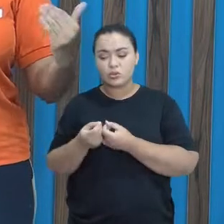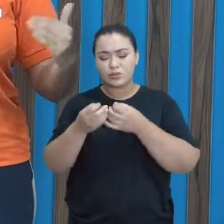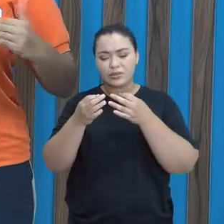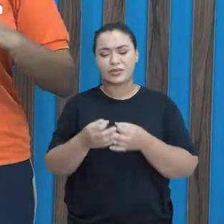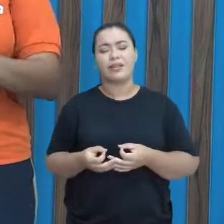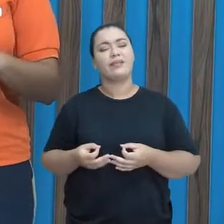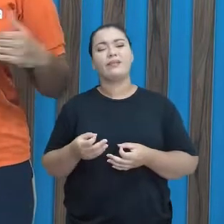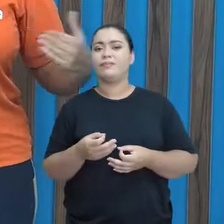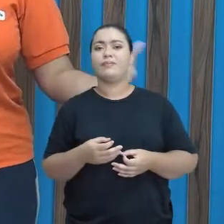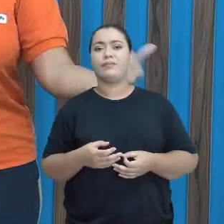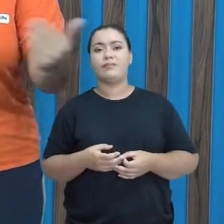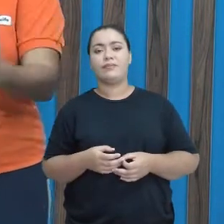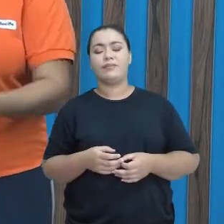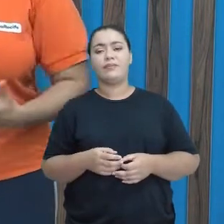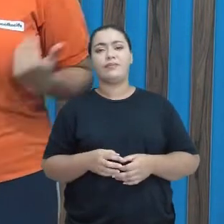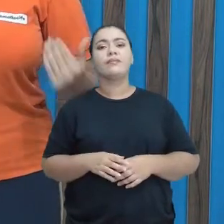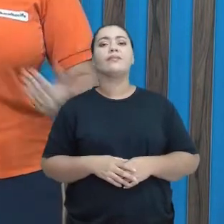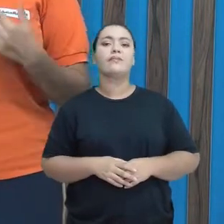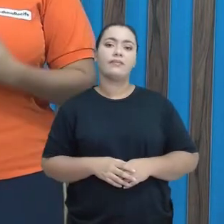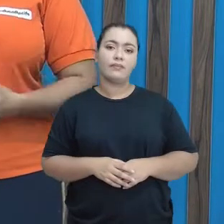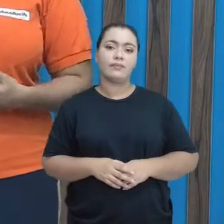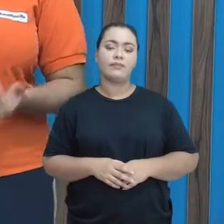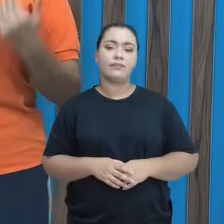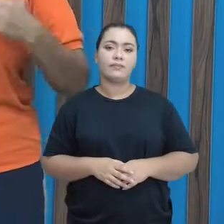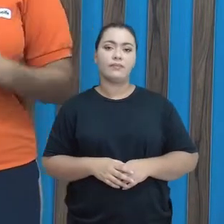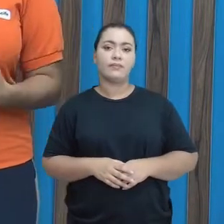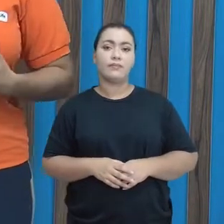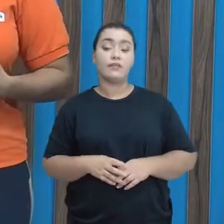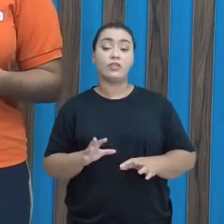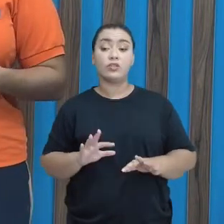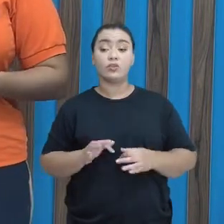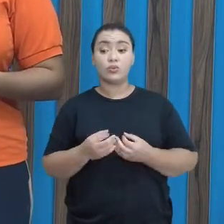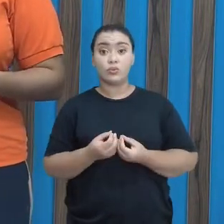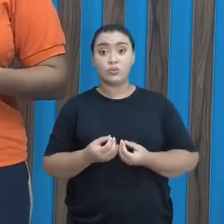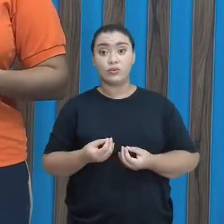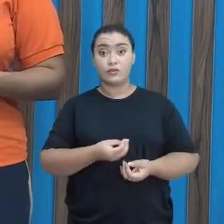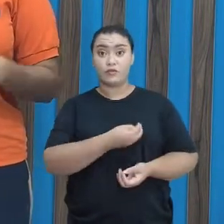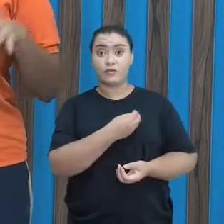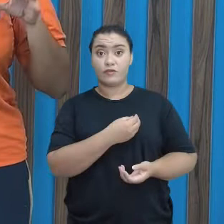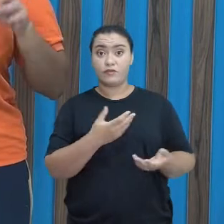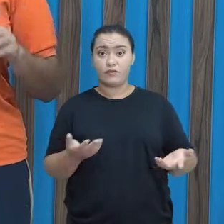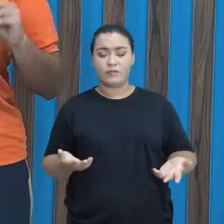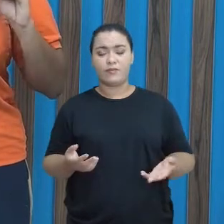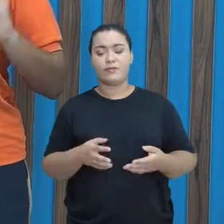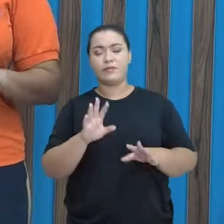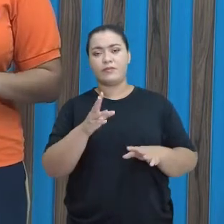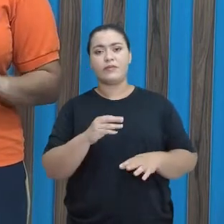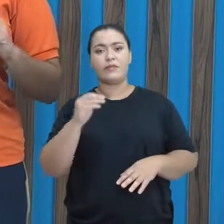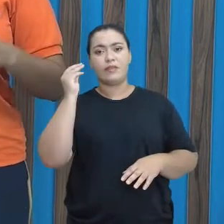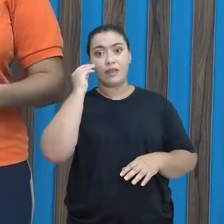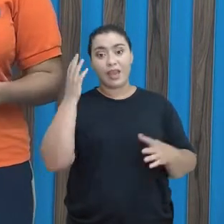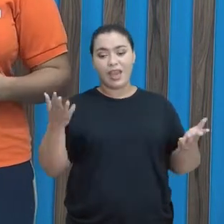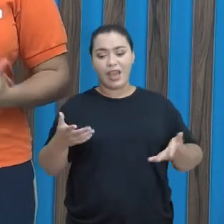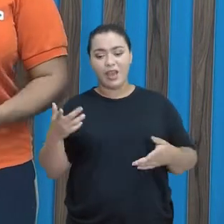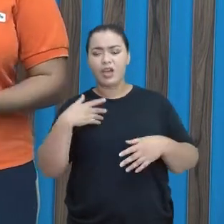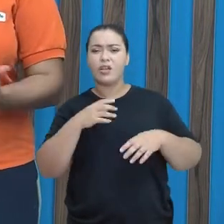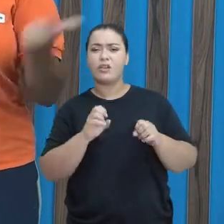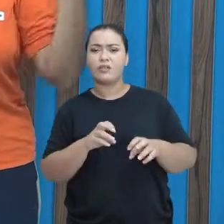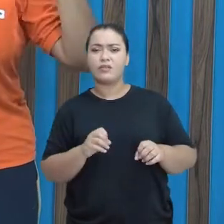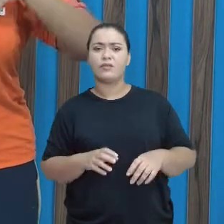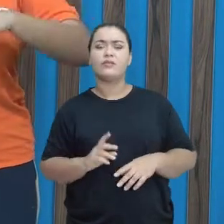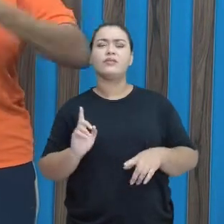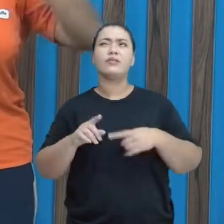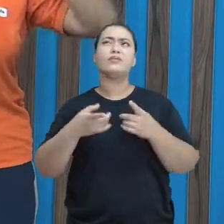apreenda completamente tudo que a gente já viveu e tudo que a gente já viveu. Então, ó, por exemplo, eu estou dando essa aula agora. Quando eu